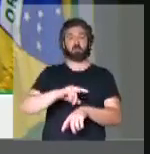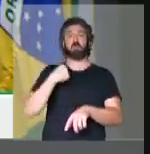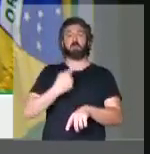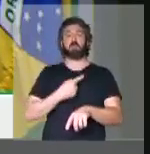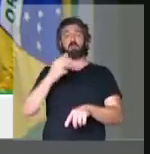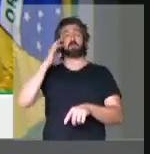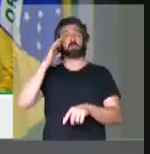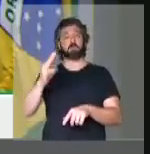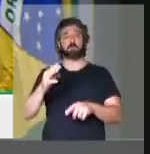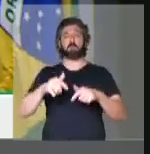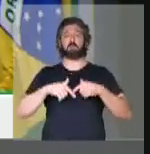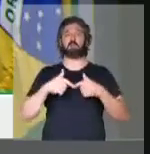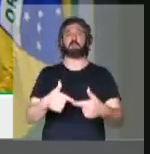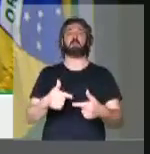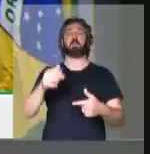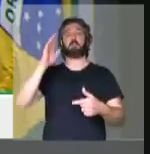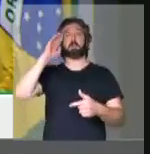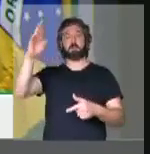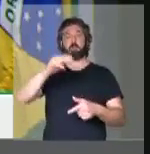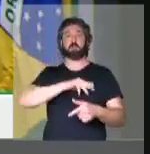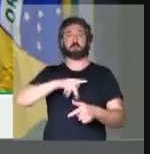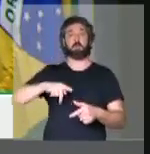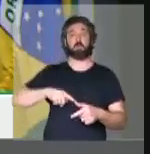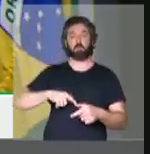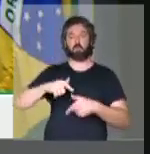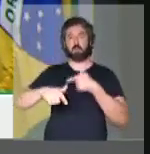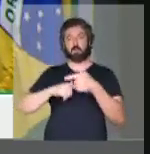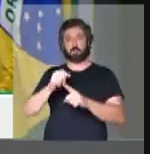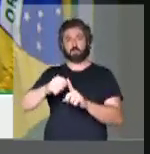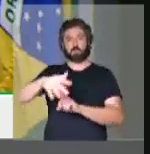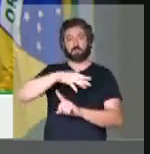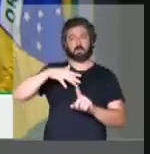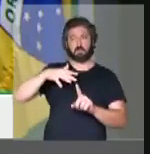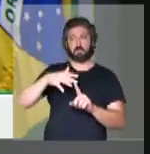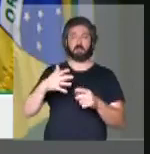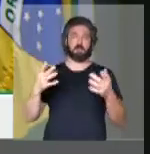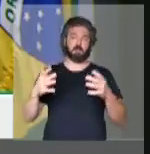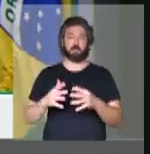papel relevante que o Ministério Público tem na nossa sociedade,